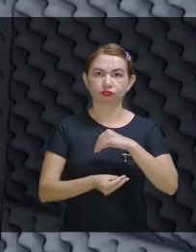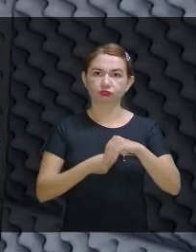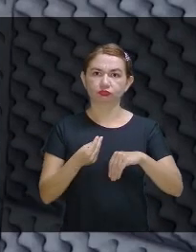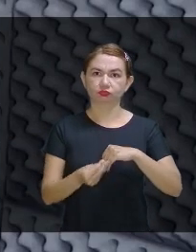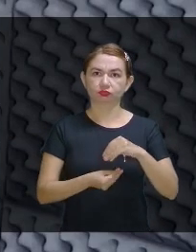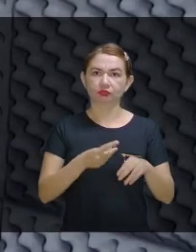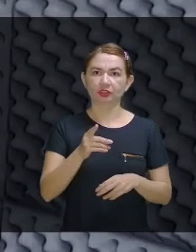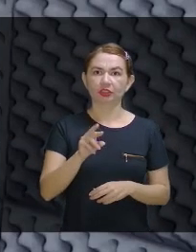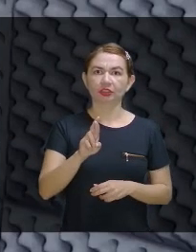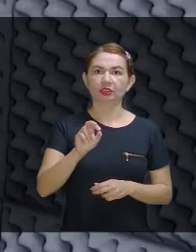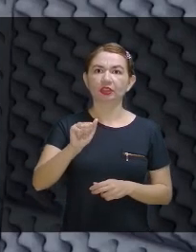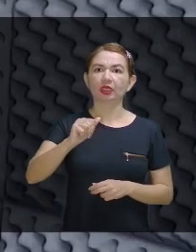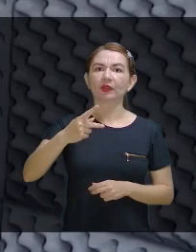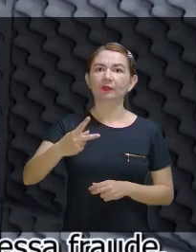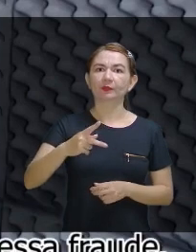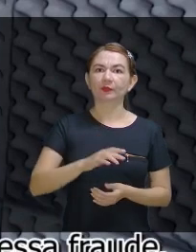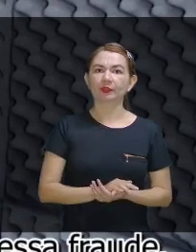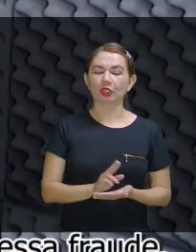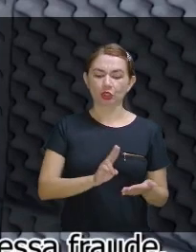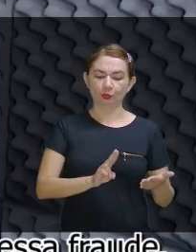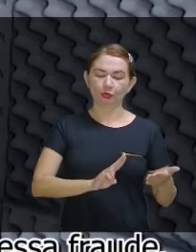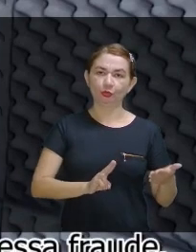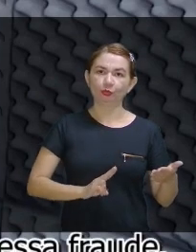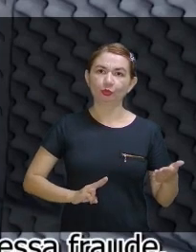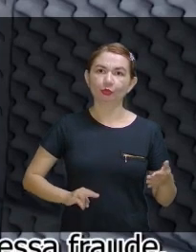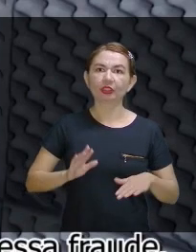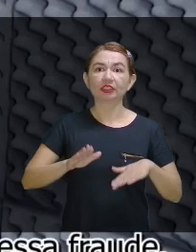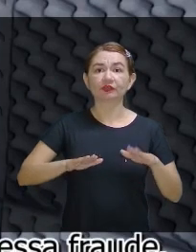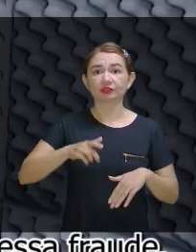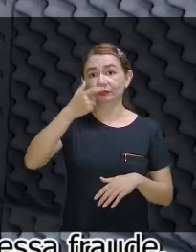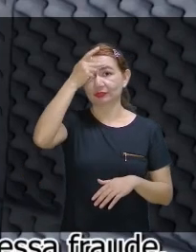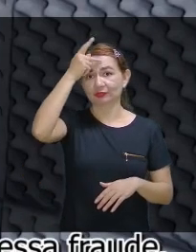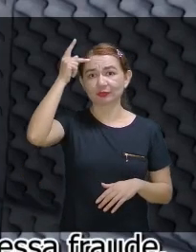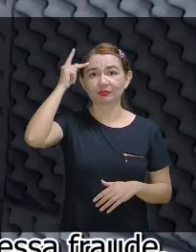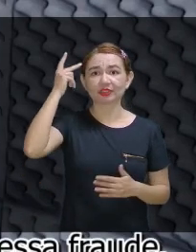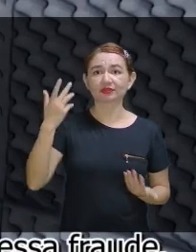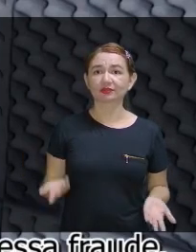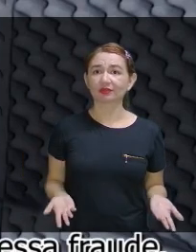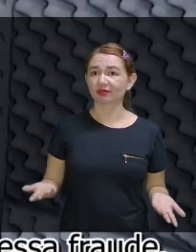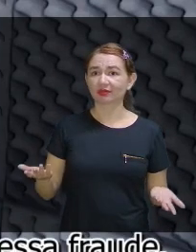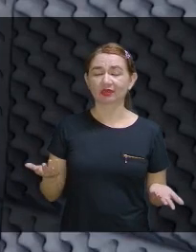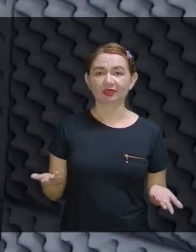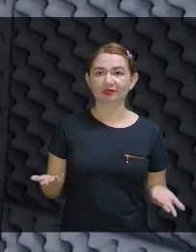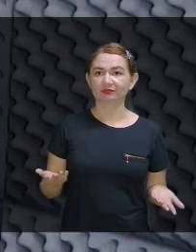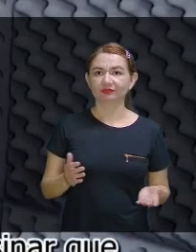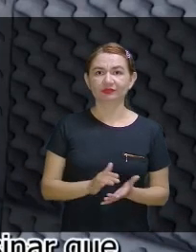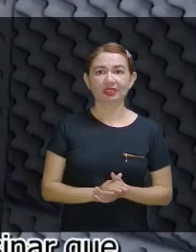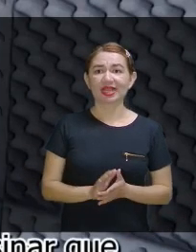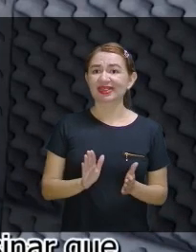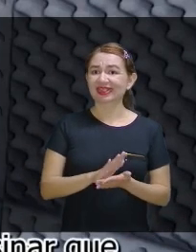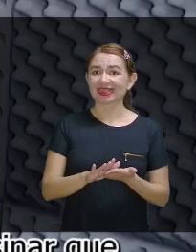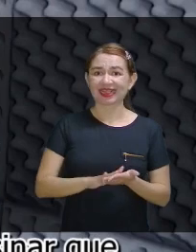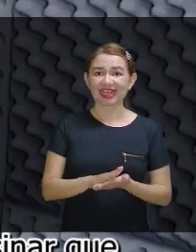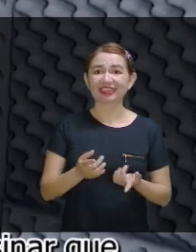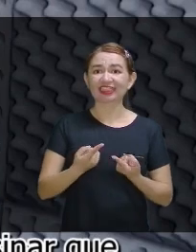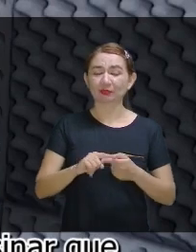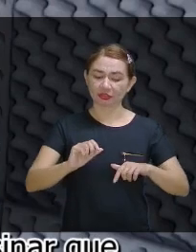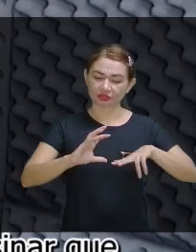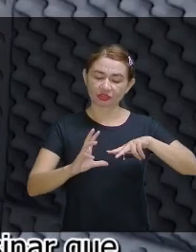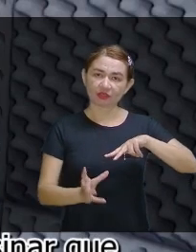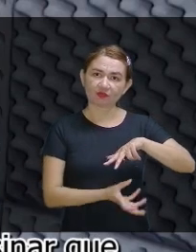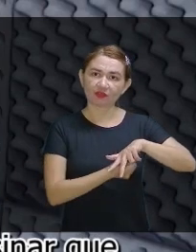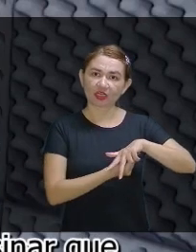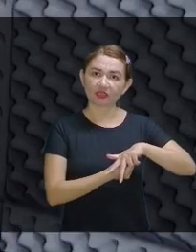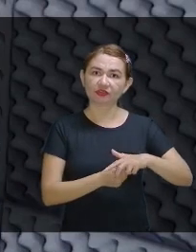a lista dos candidatos daquele partido. Então, às vezes, uma pessoa inocente acaba pagando por essa fraude. Sim. E o dirigente que, não, isso aqui não